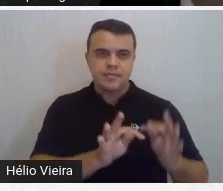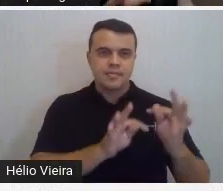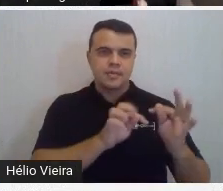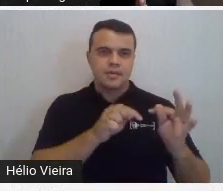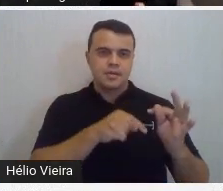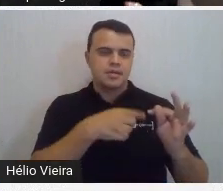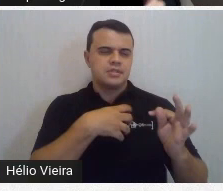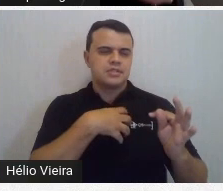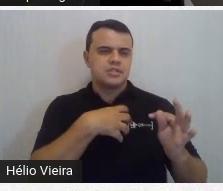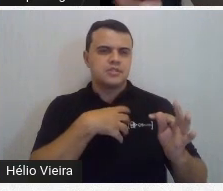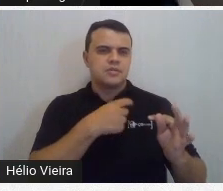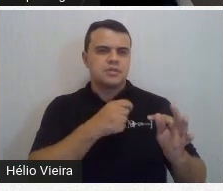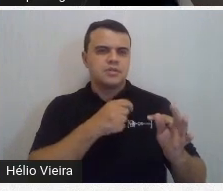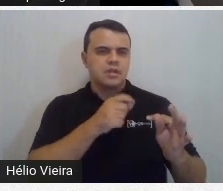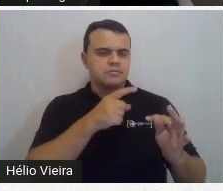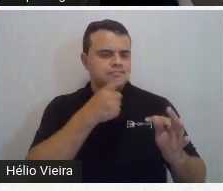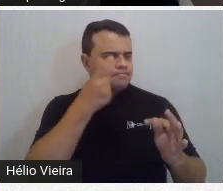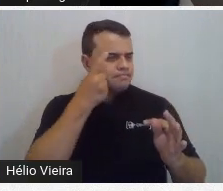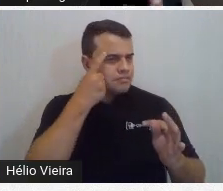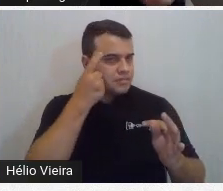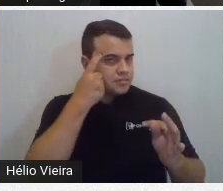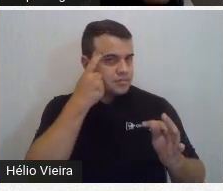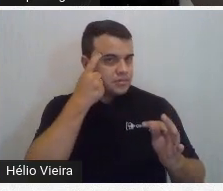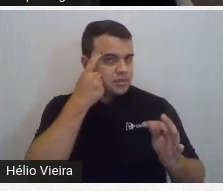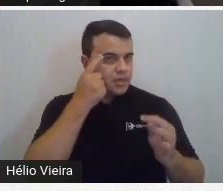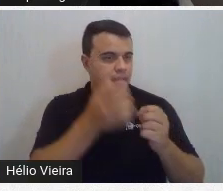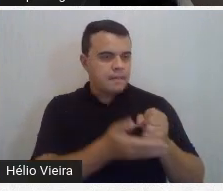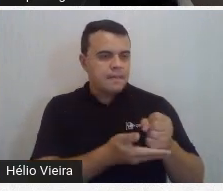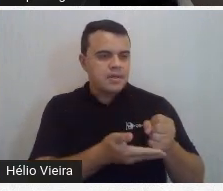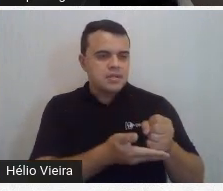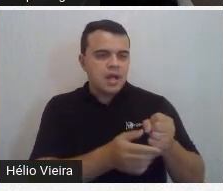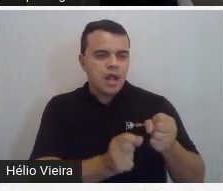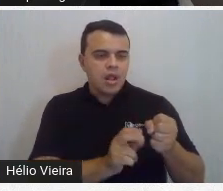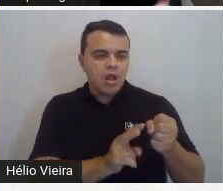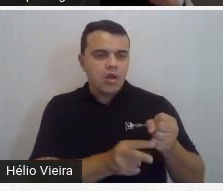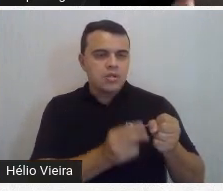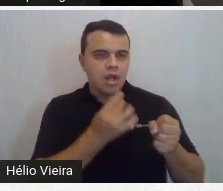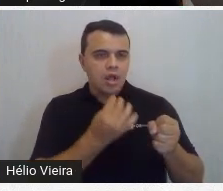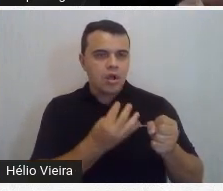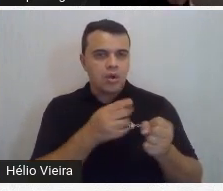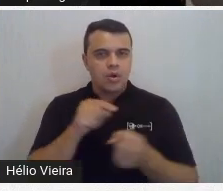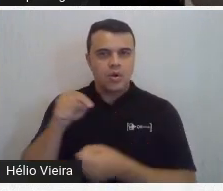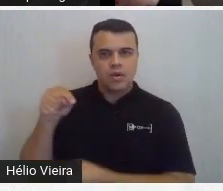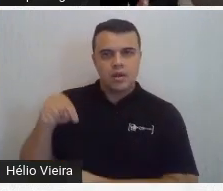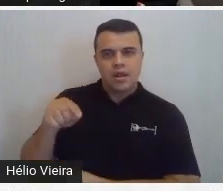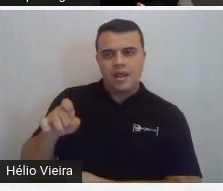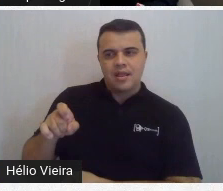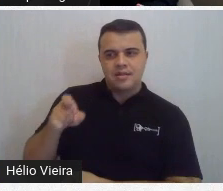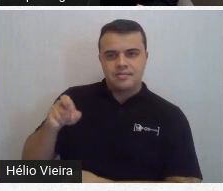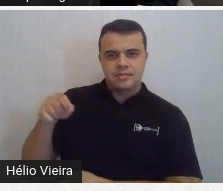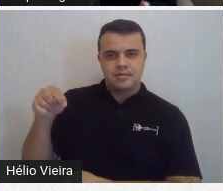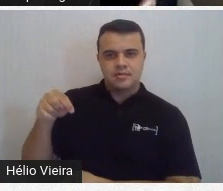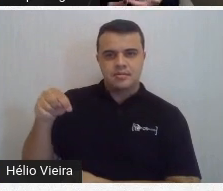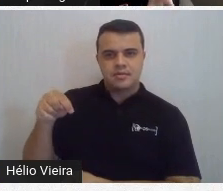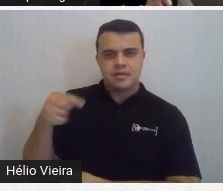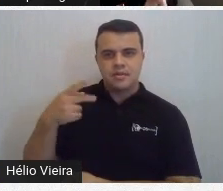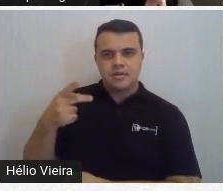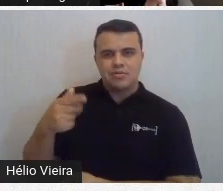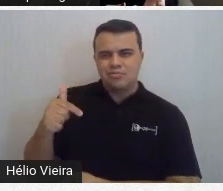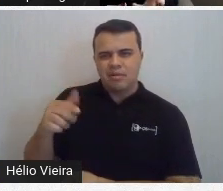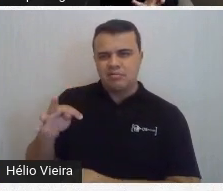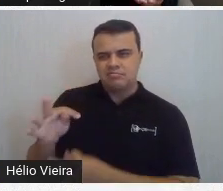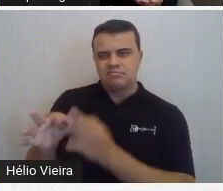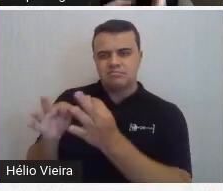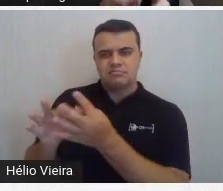impressionista é científica, é racional, é baseada na ótica das cores, enquanto o expressionismo não tem